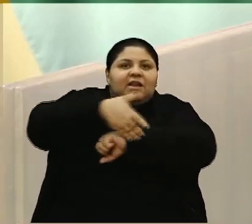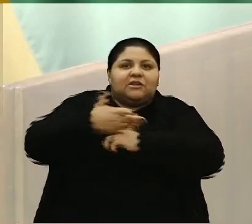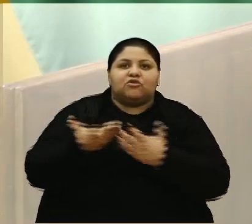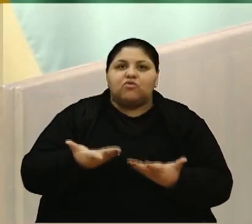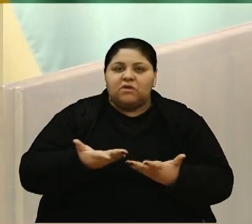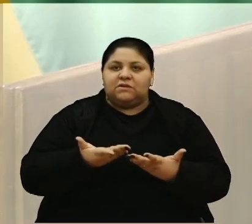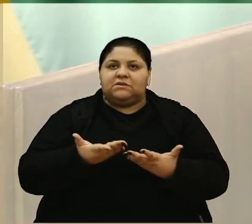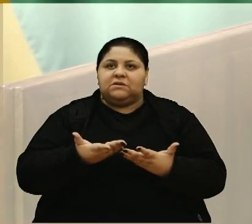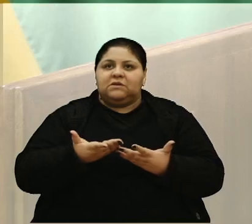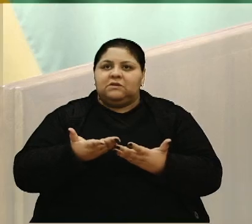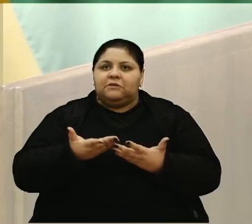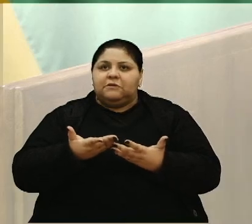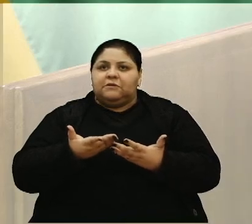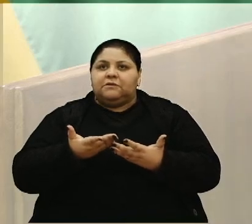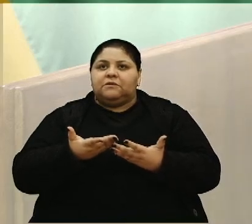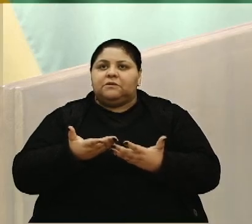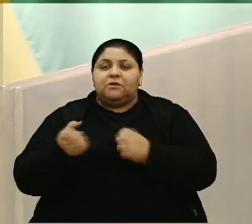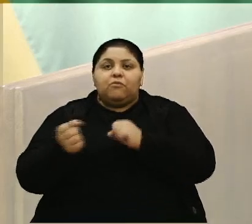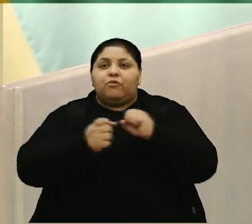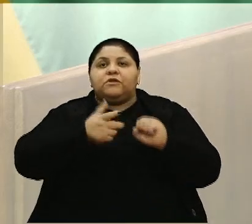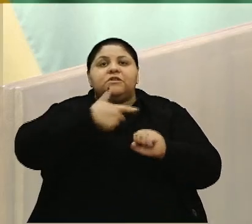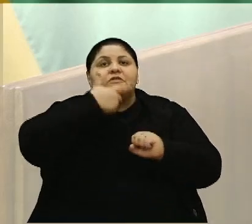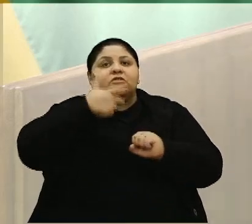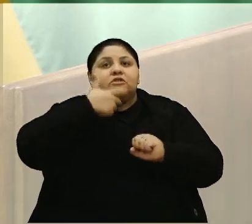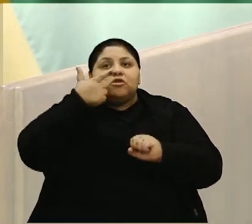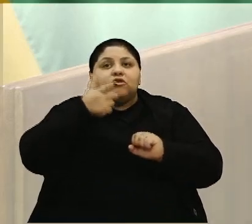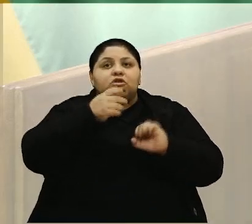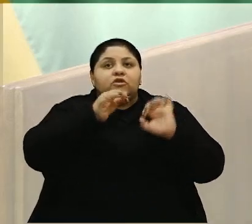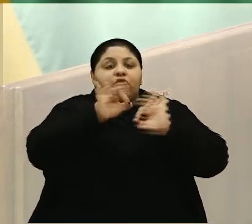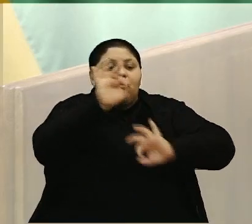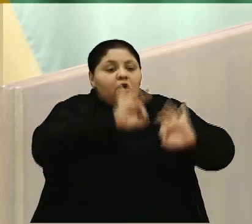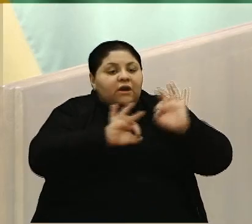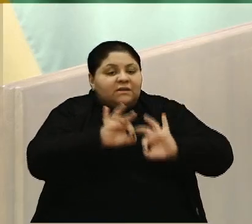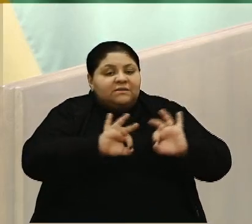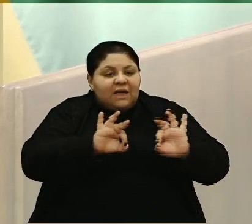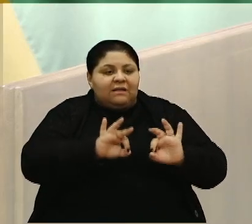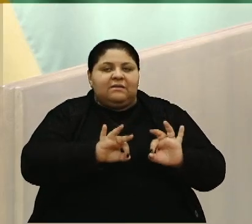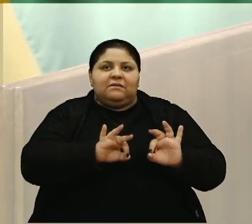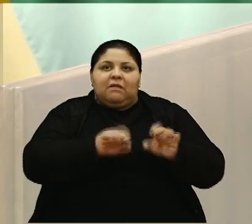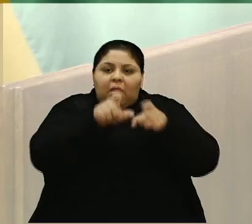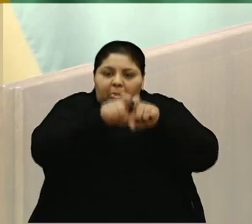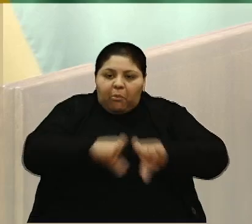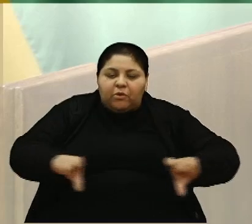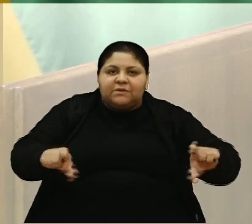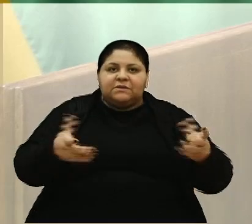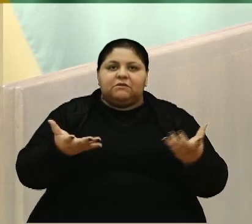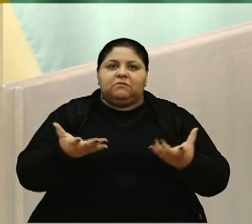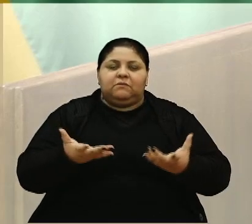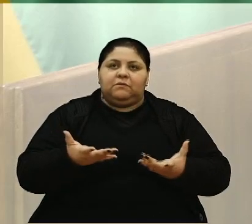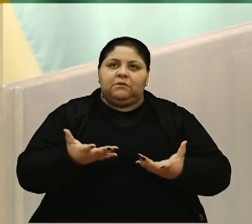Guarese. E poder dizer que foi consertada a tubulação que foi estourada.